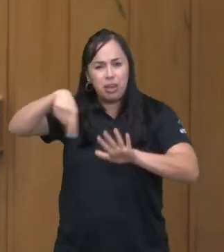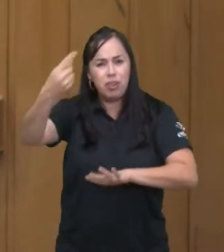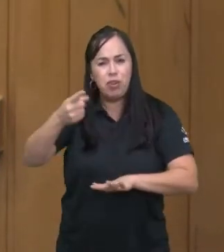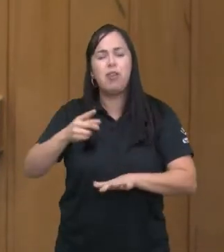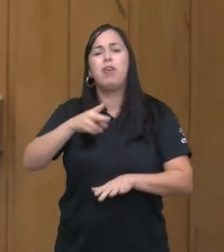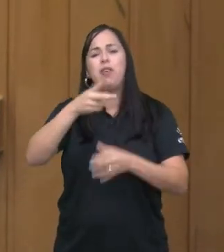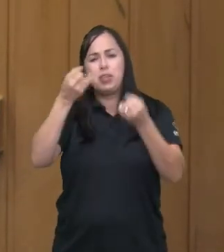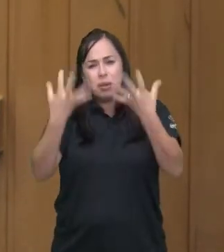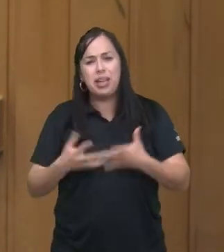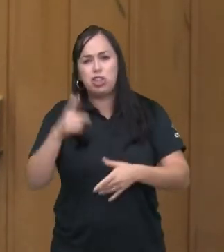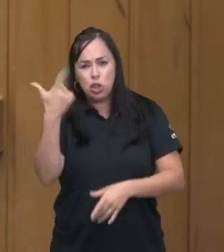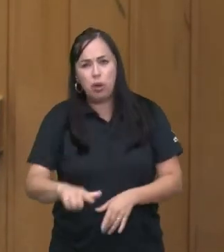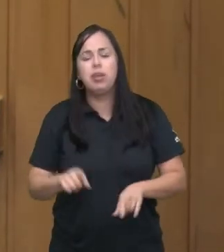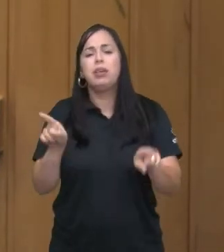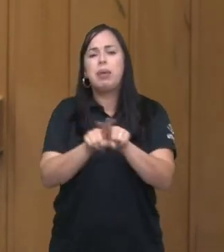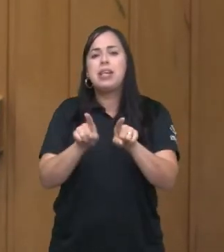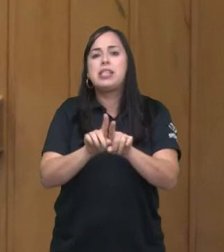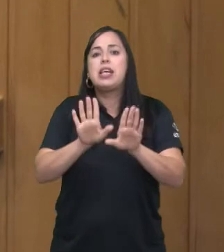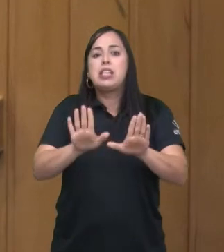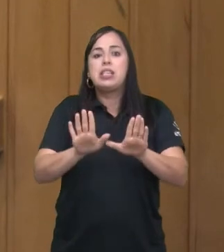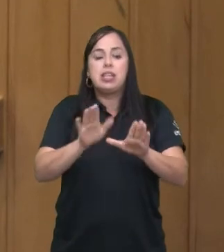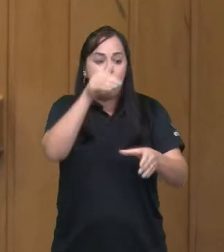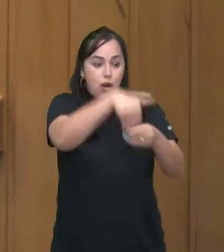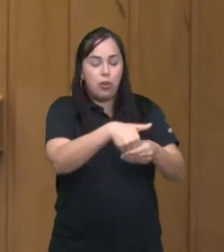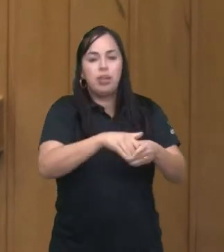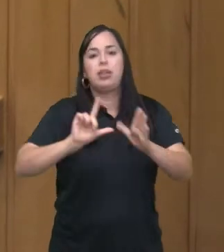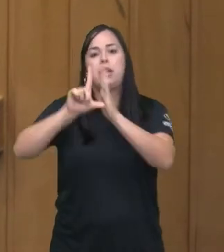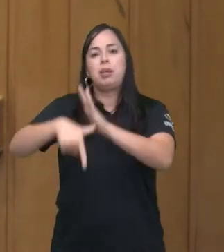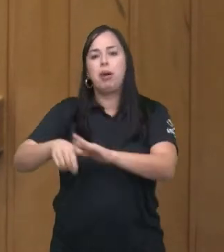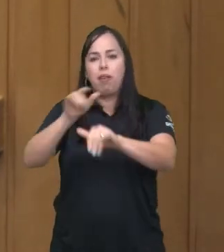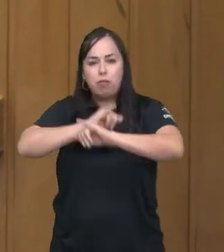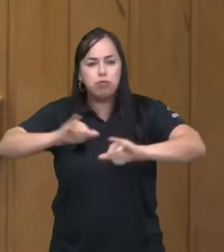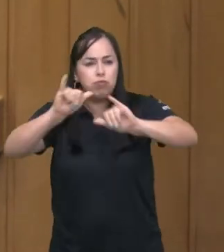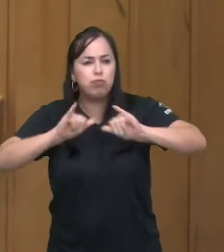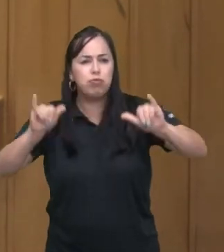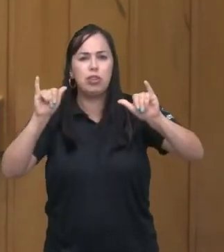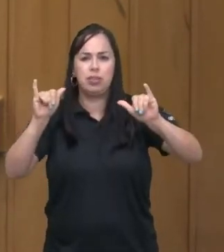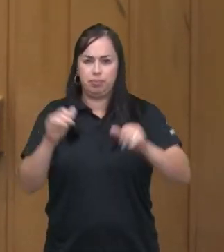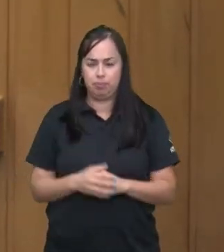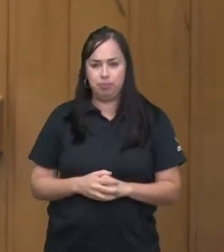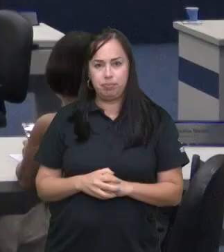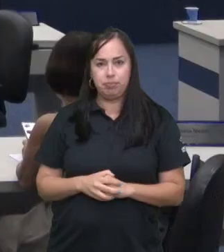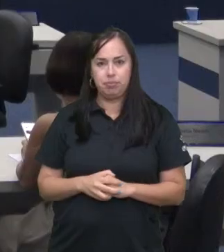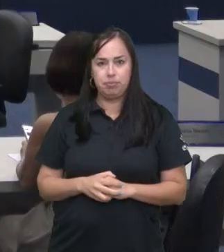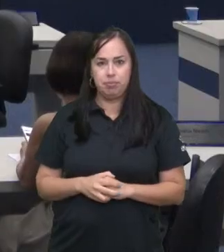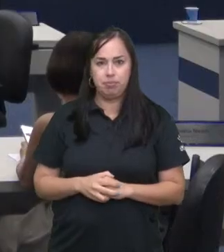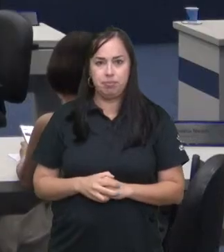logo em seguida, no dia seguinte, foi mandado isso para todas as UBSs e escolas.